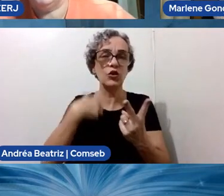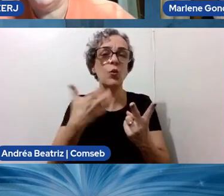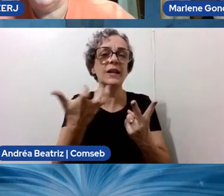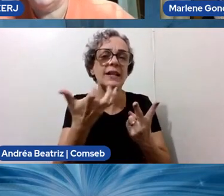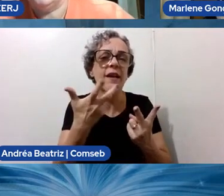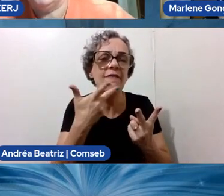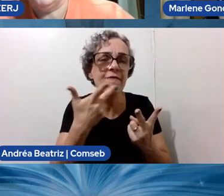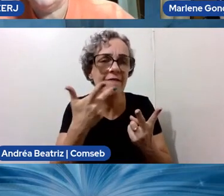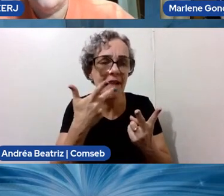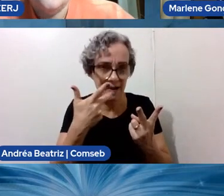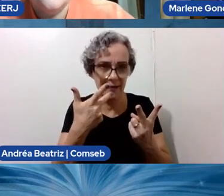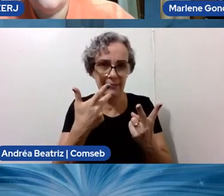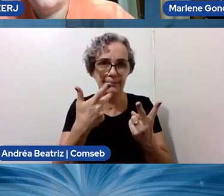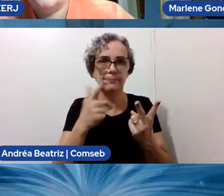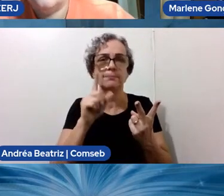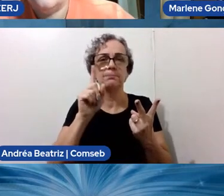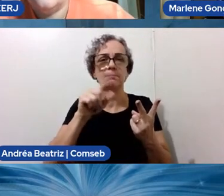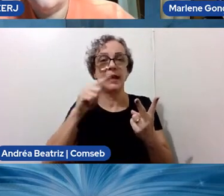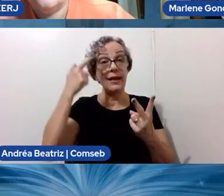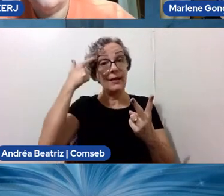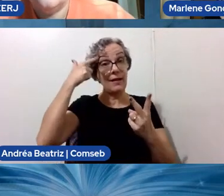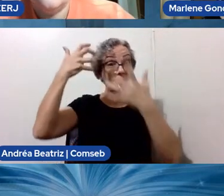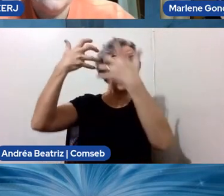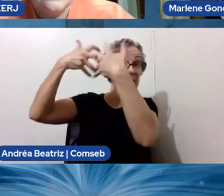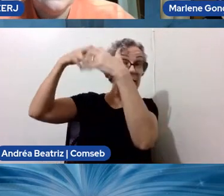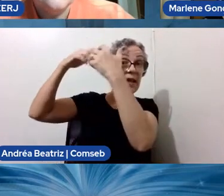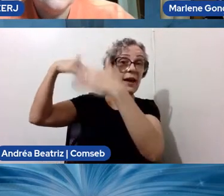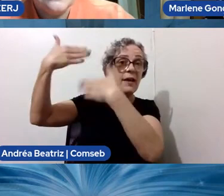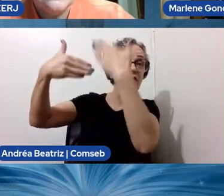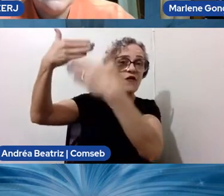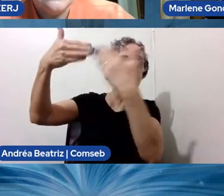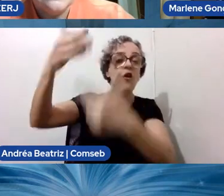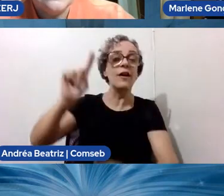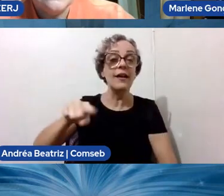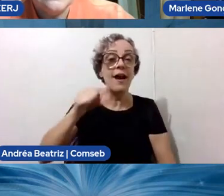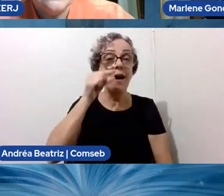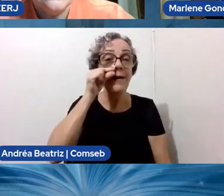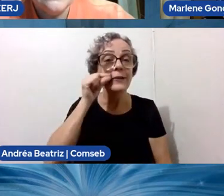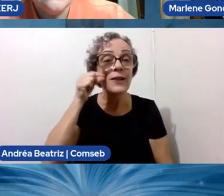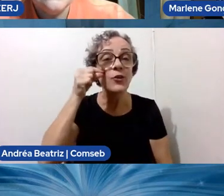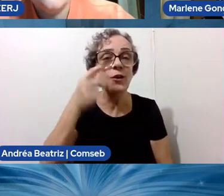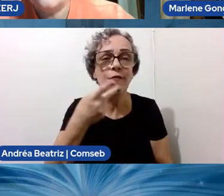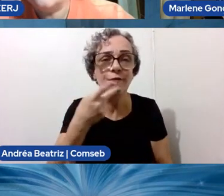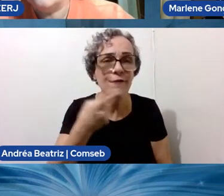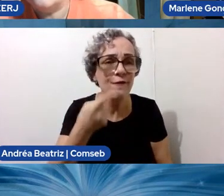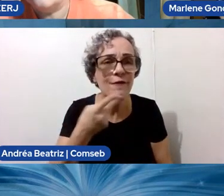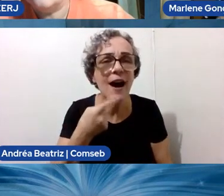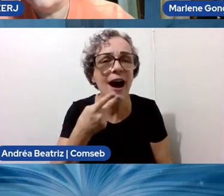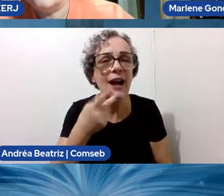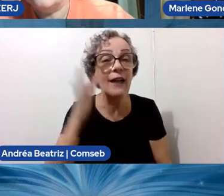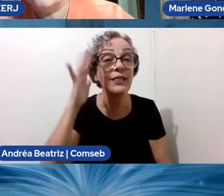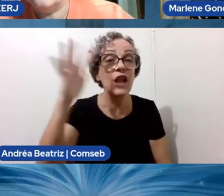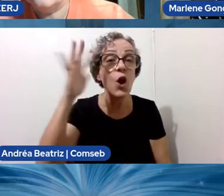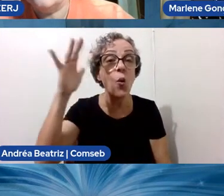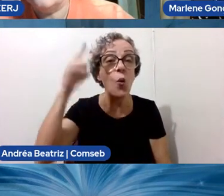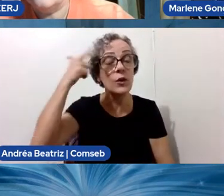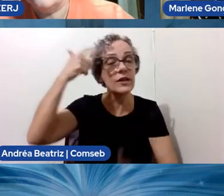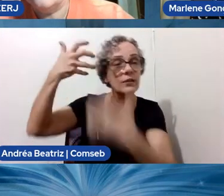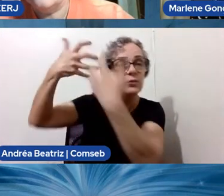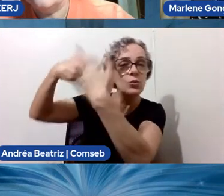evolução do cérebro, em que André Luiz muito bem coloca a teoria do cérebro